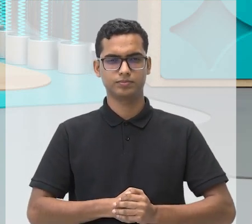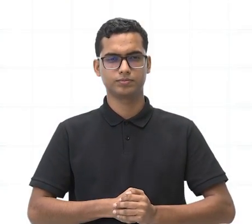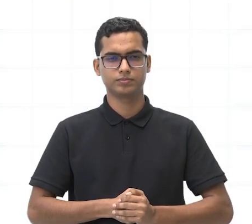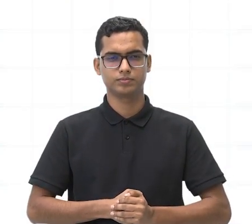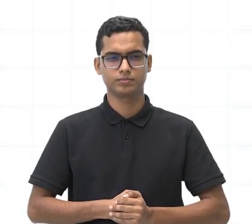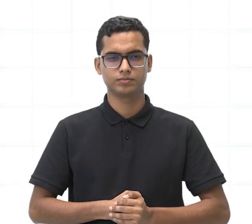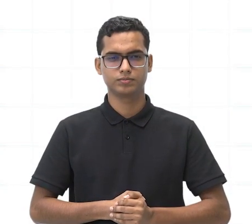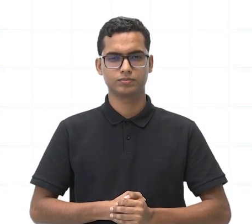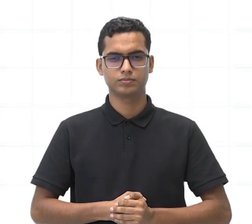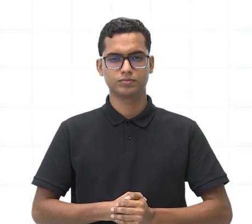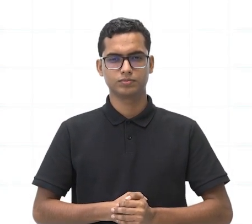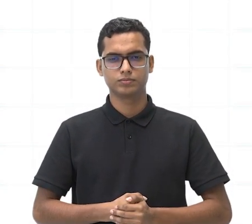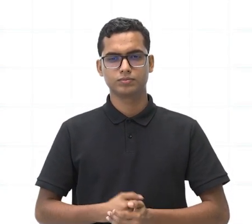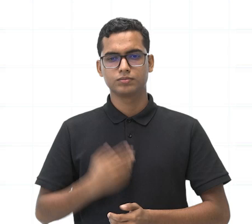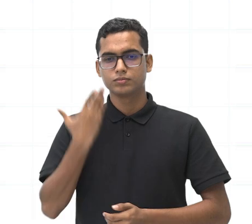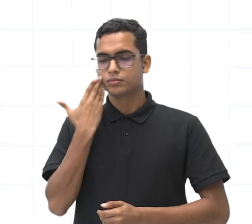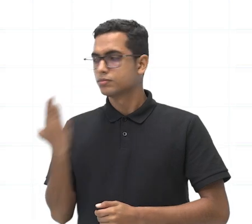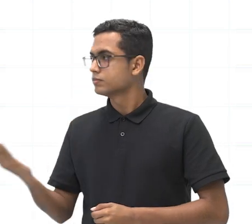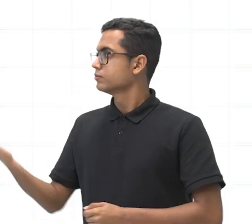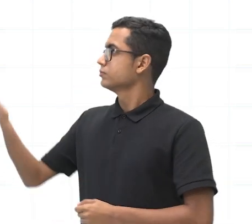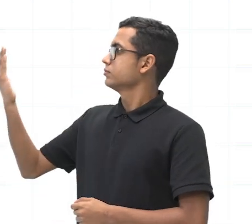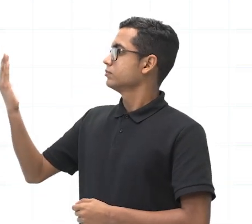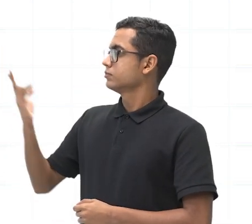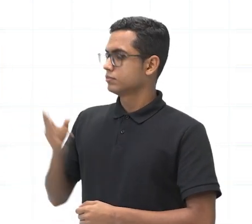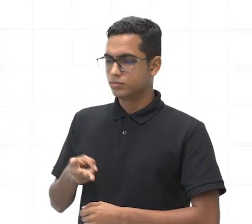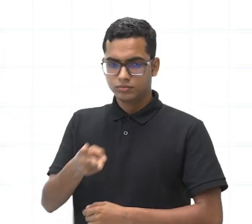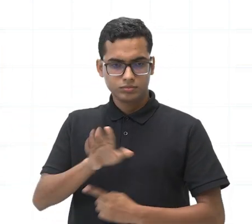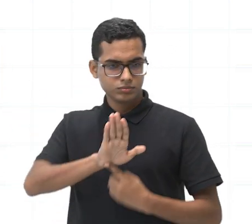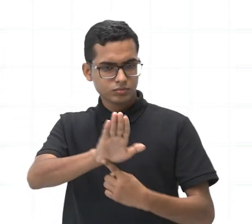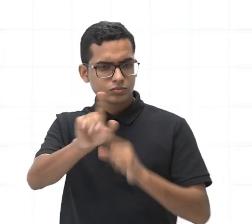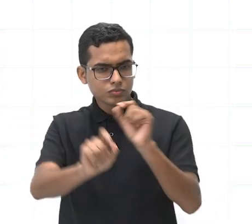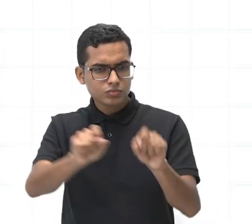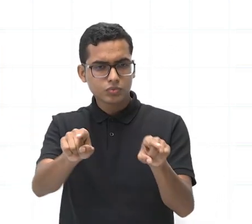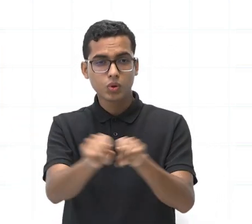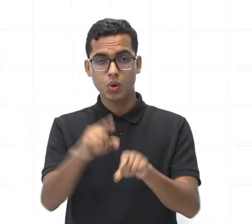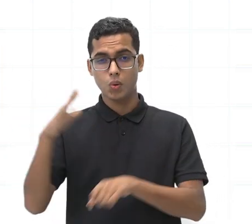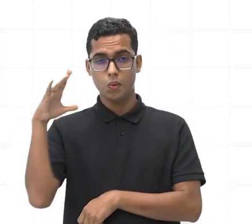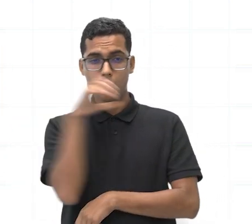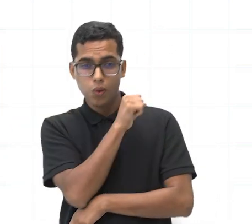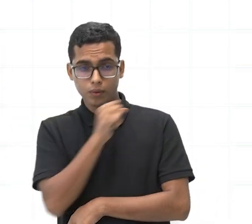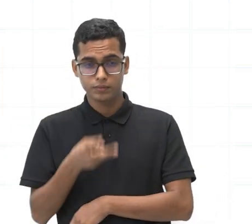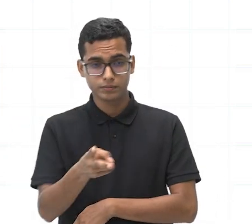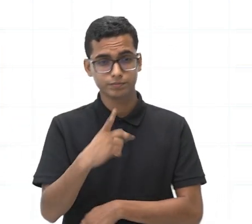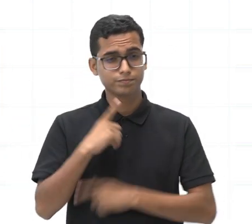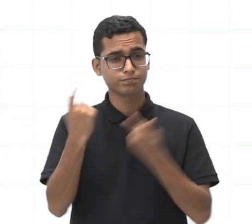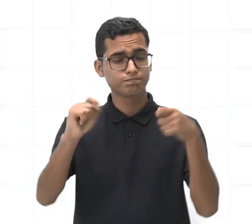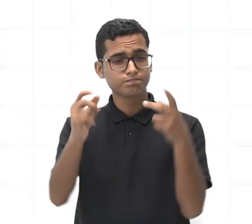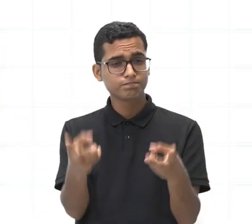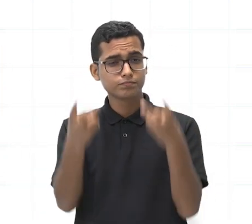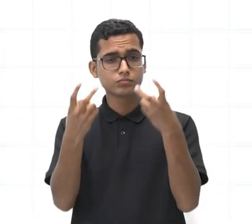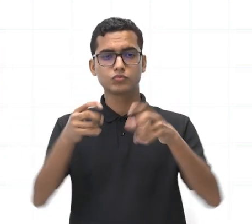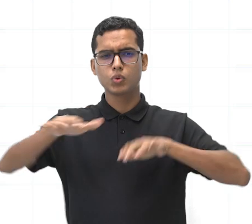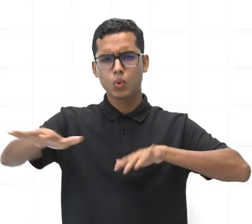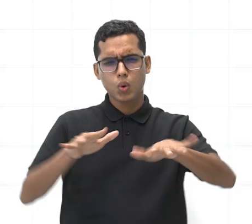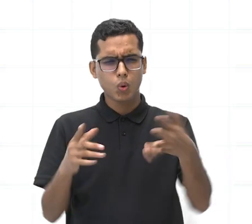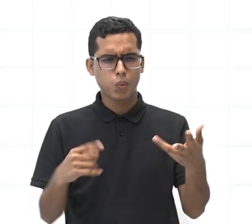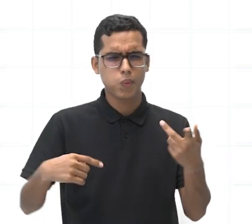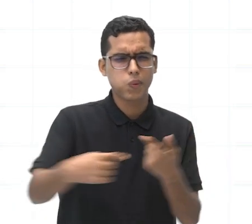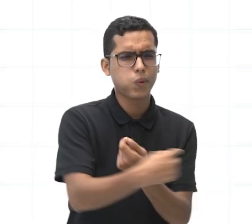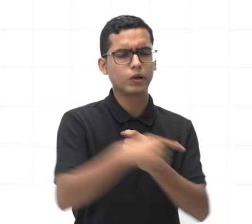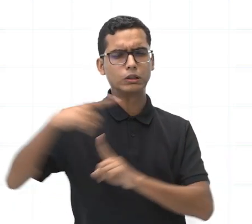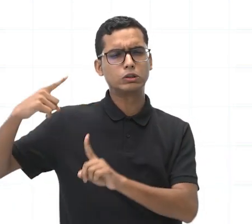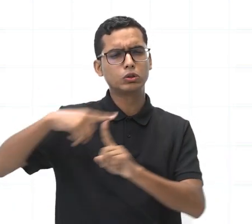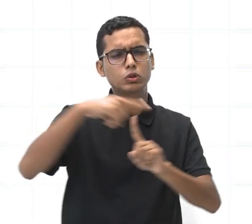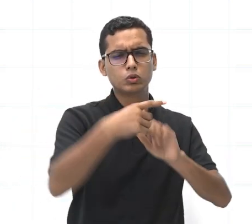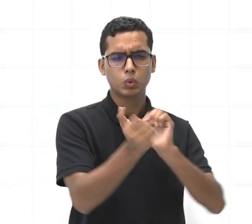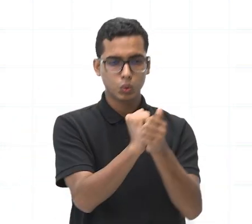só, a cartela continua mostrando para a gente, a velocidade ela está presente e pode ser notada na